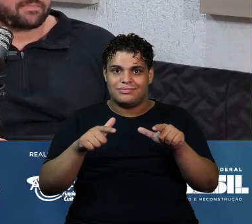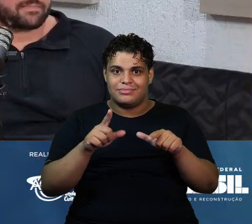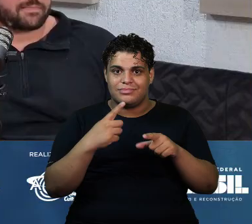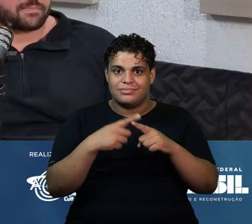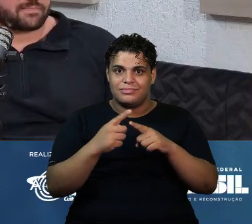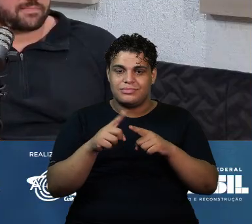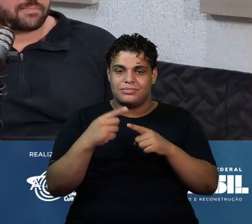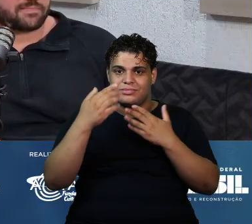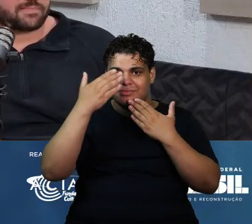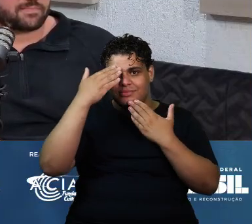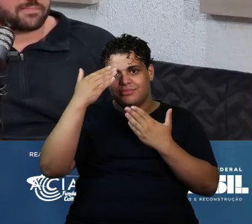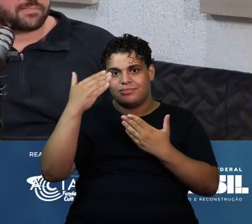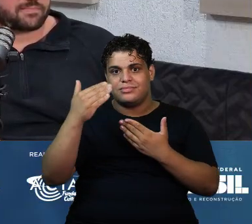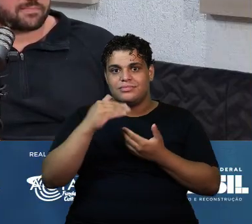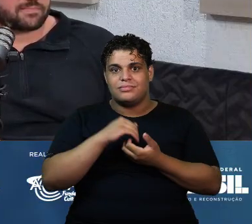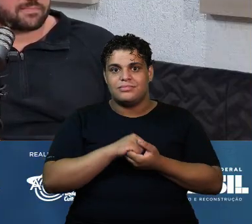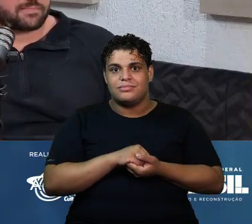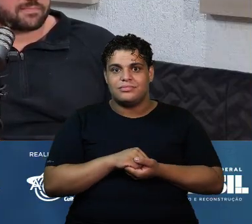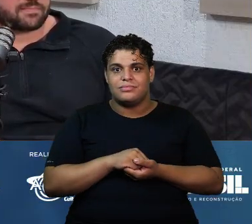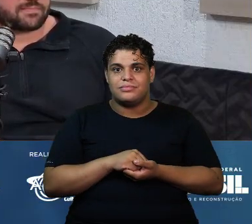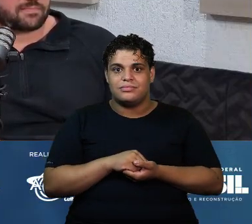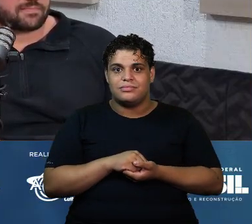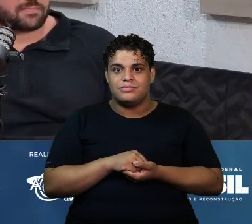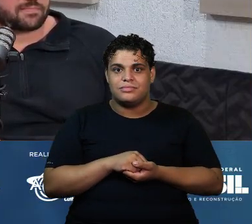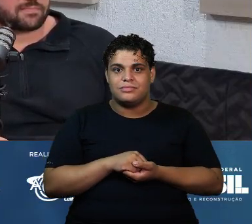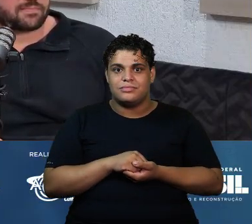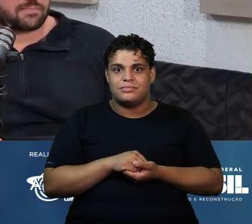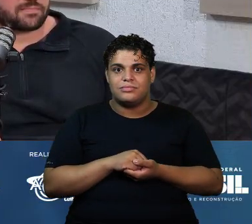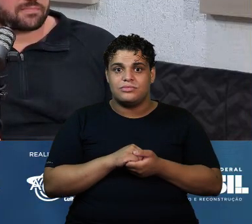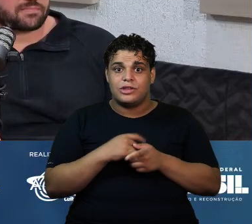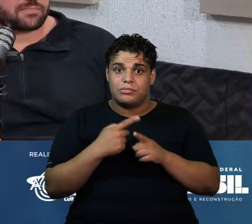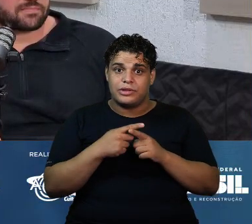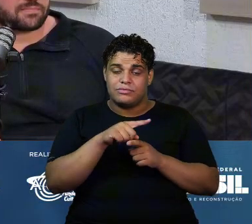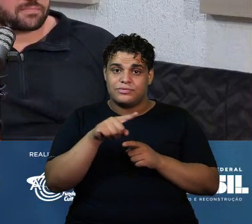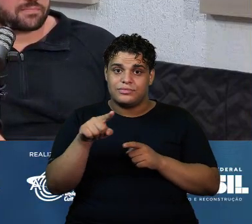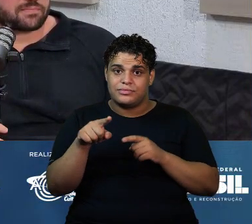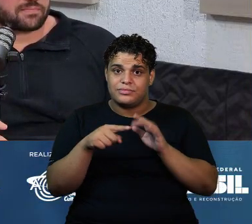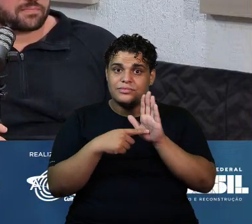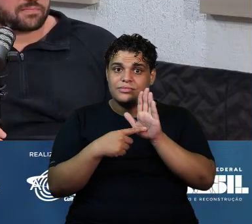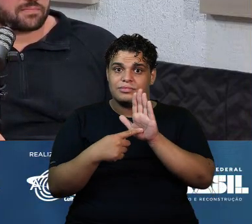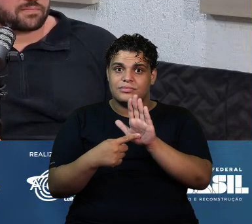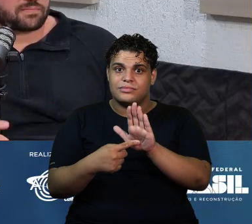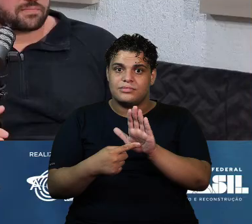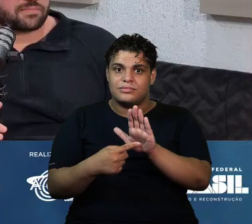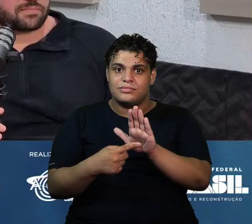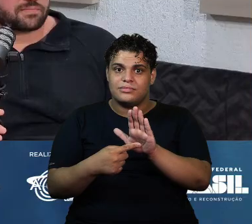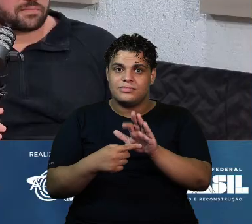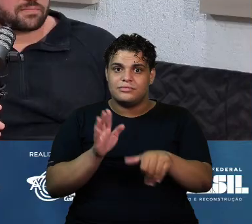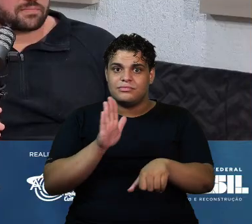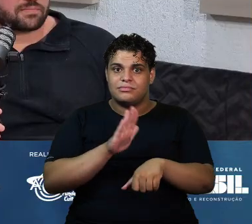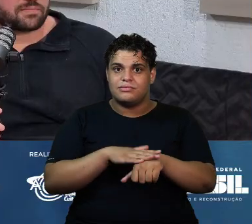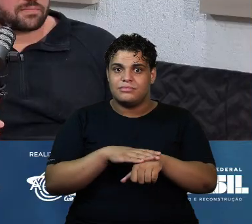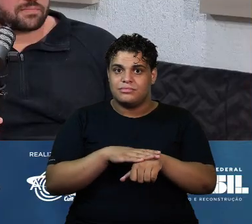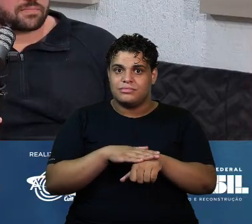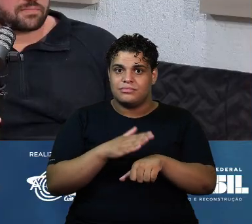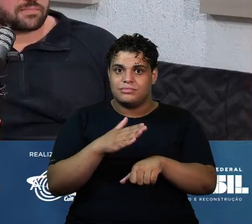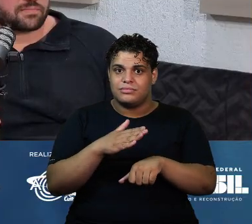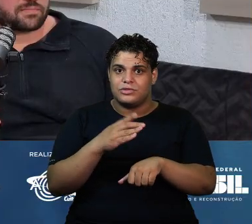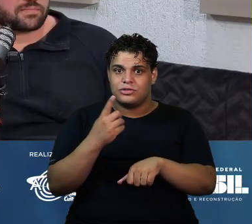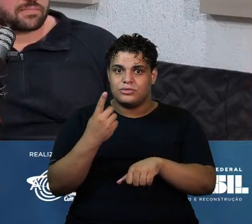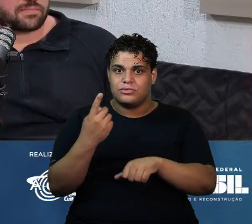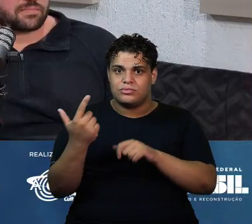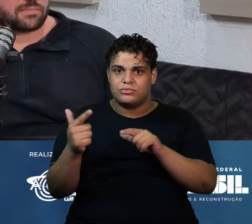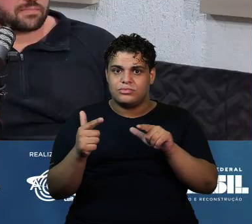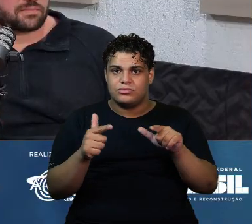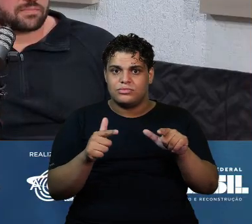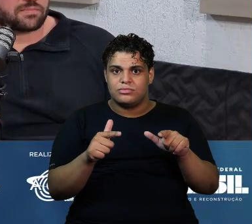pelo espaço, né? Porque vocês estão ajudando a mais um espaço que a